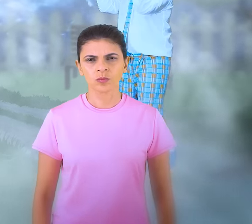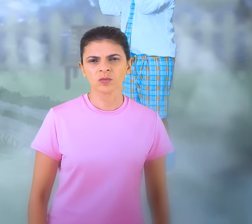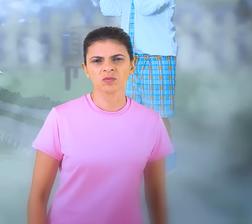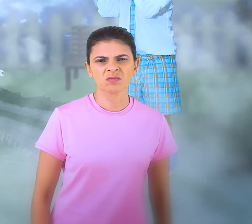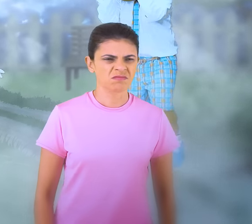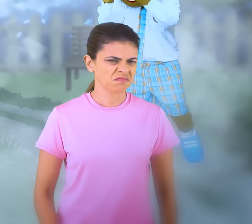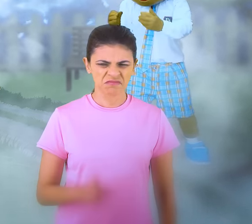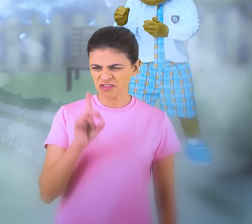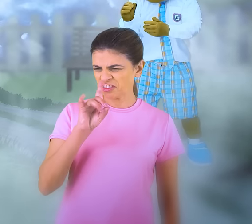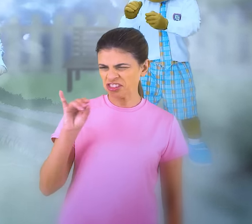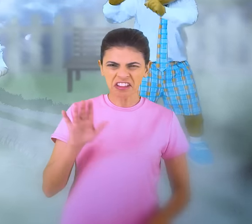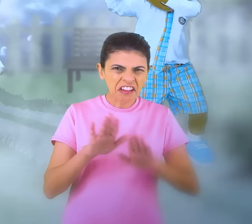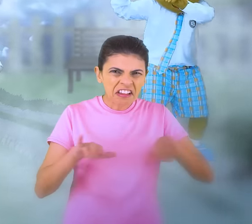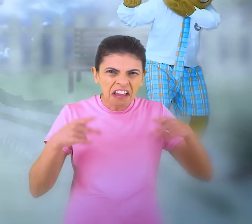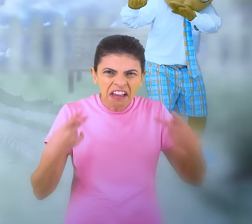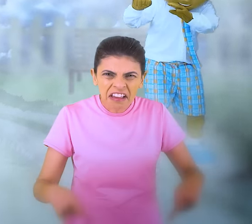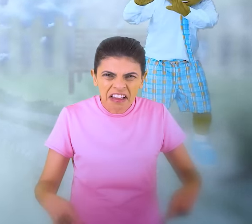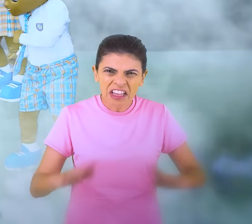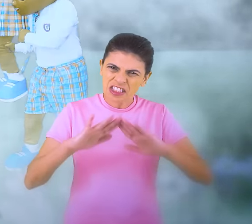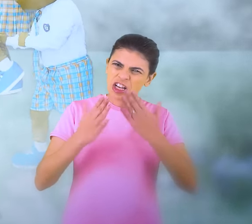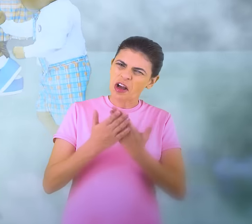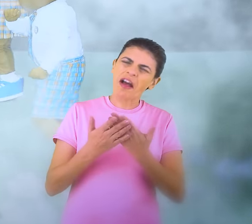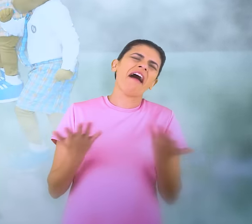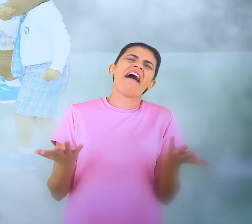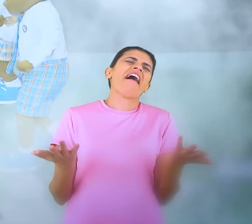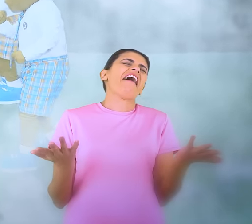Dia das Crianças aqui nessa escola?